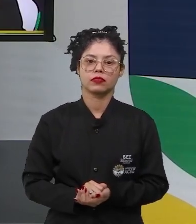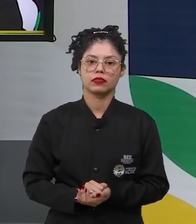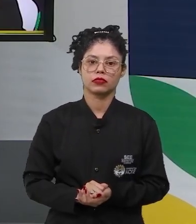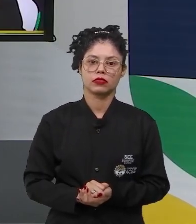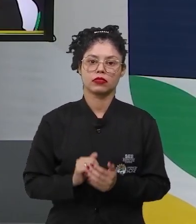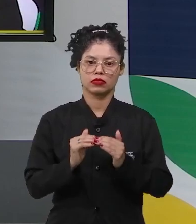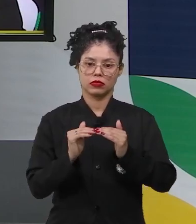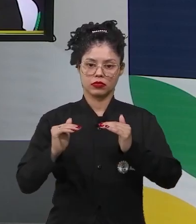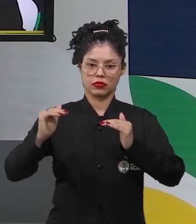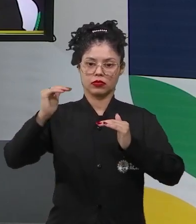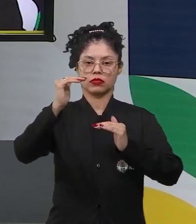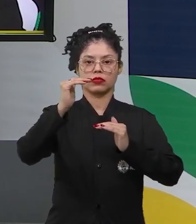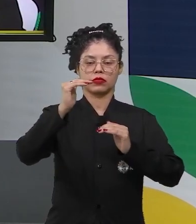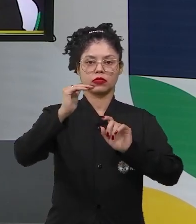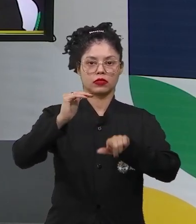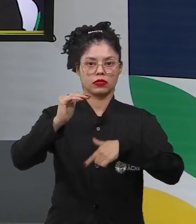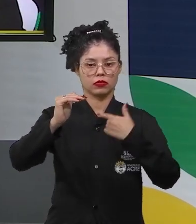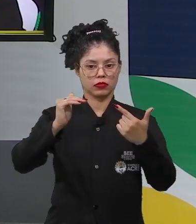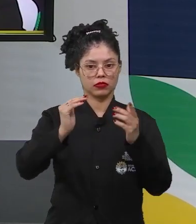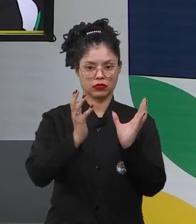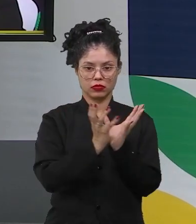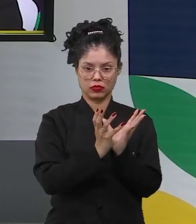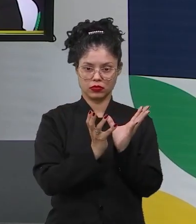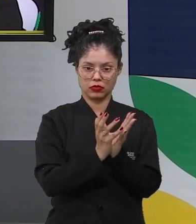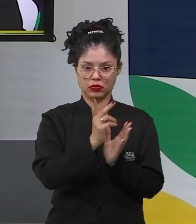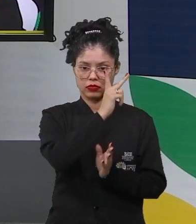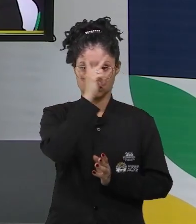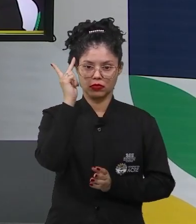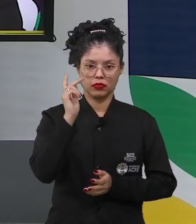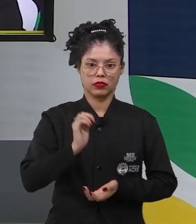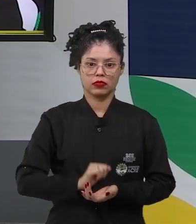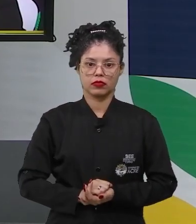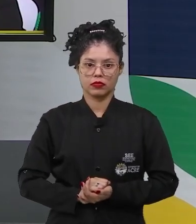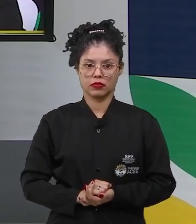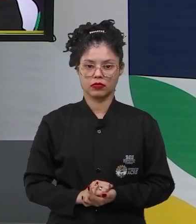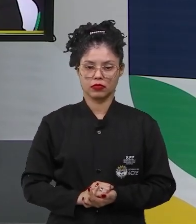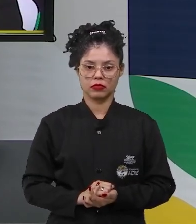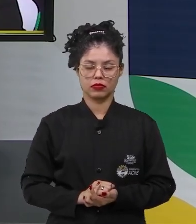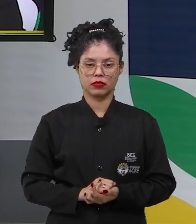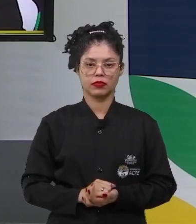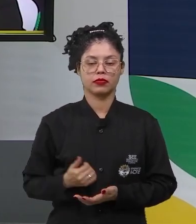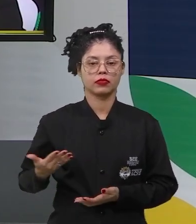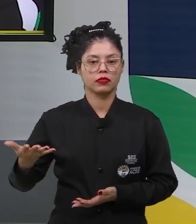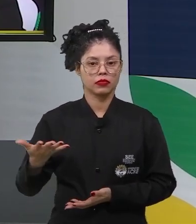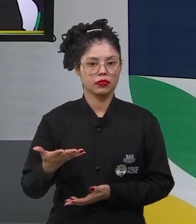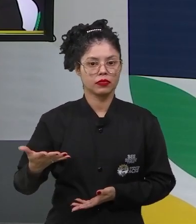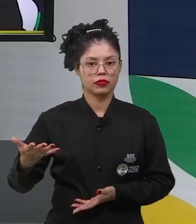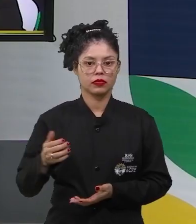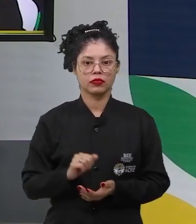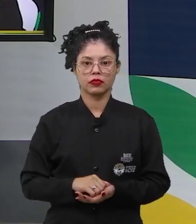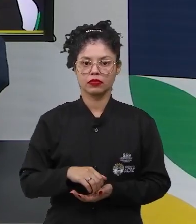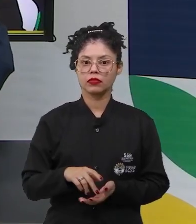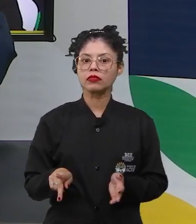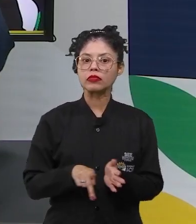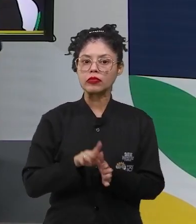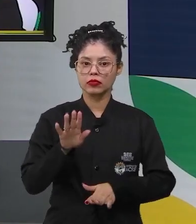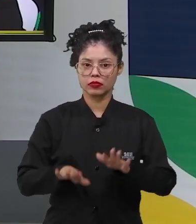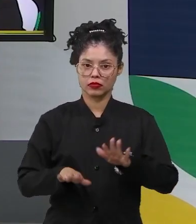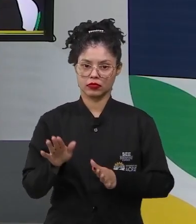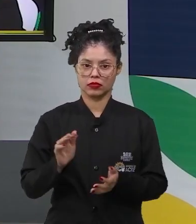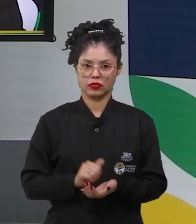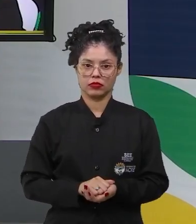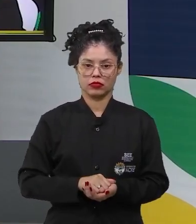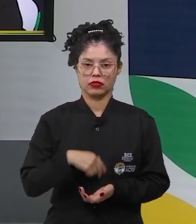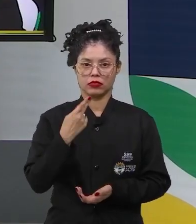aí superior aos demais grupos, às demais pessoas, e ela traz basicamente esse discurso, muitas vezes